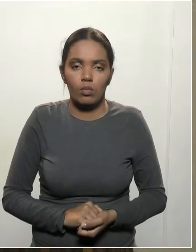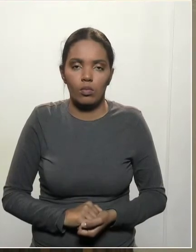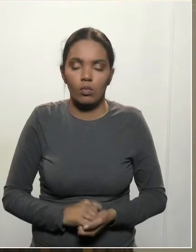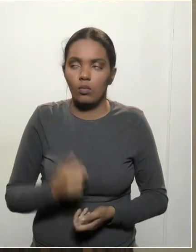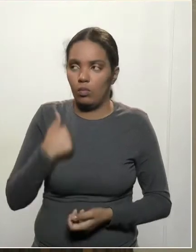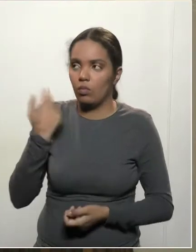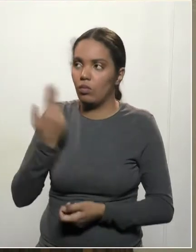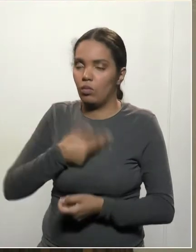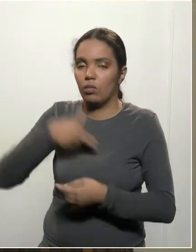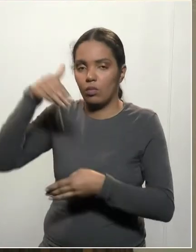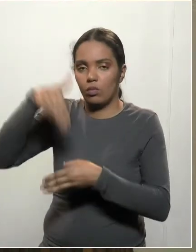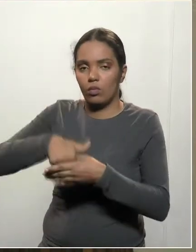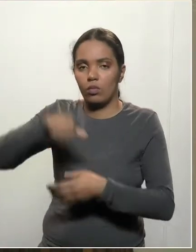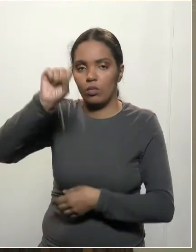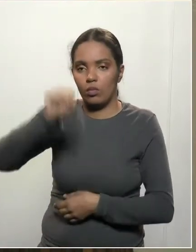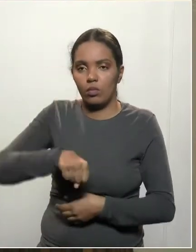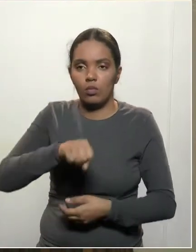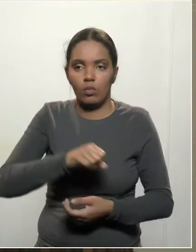Nosso voto é sim.